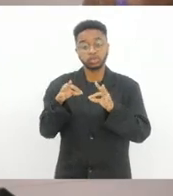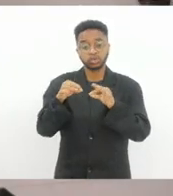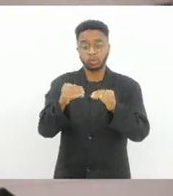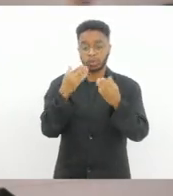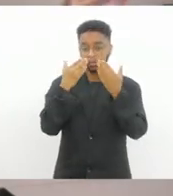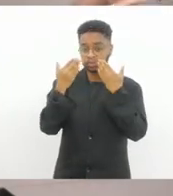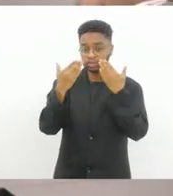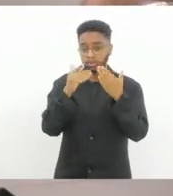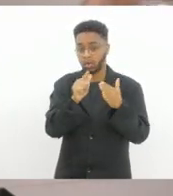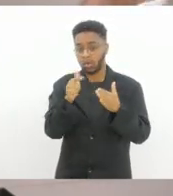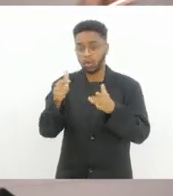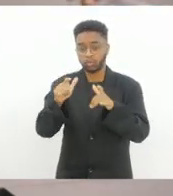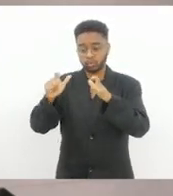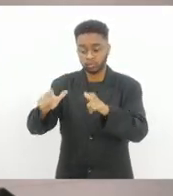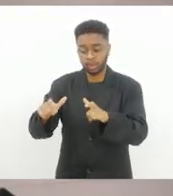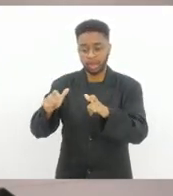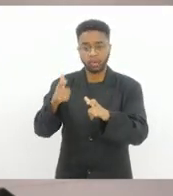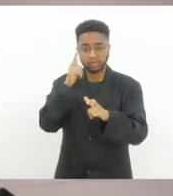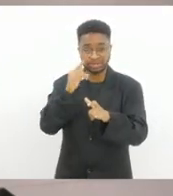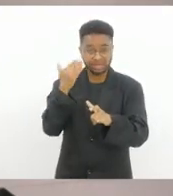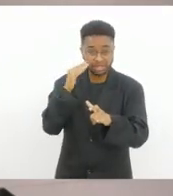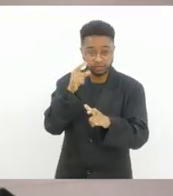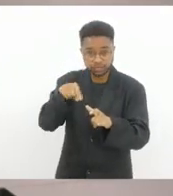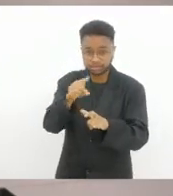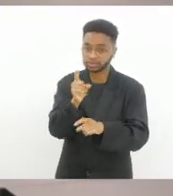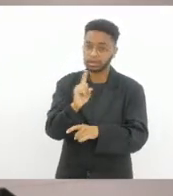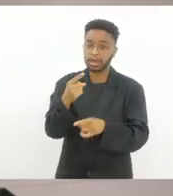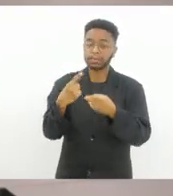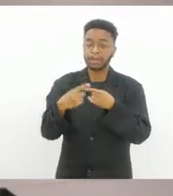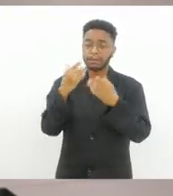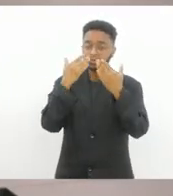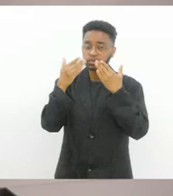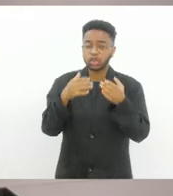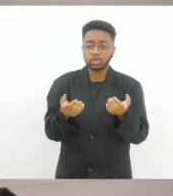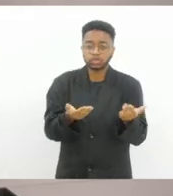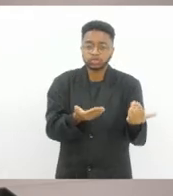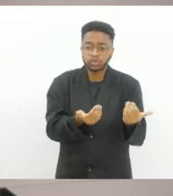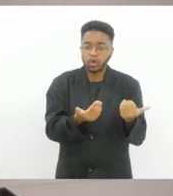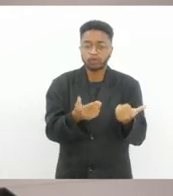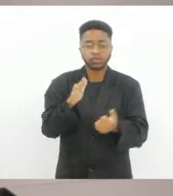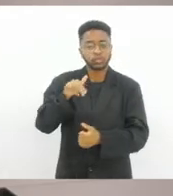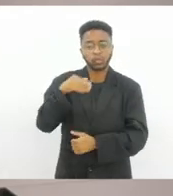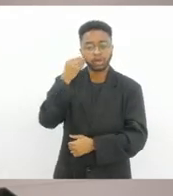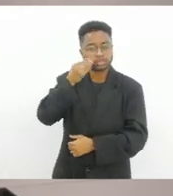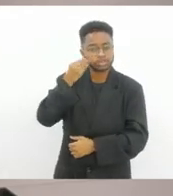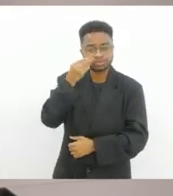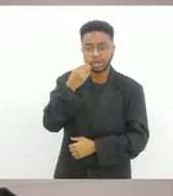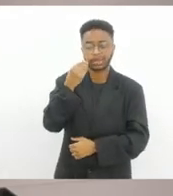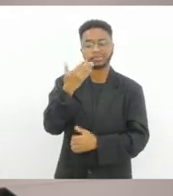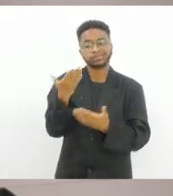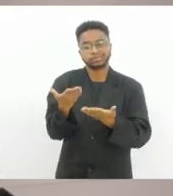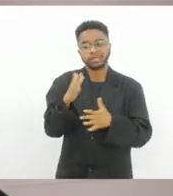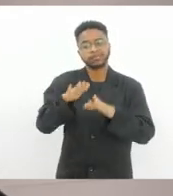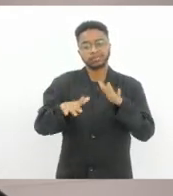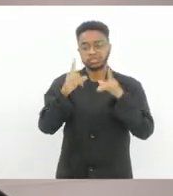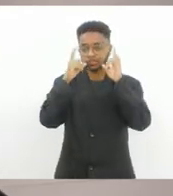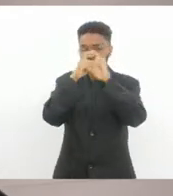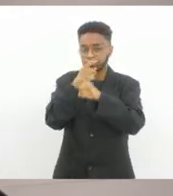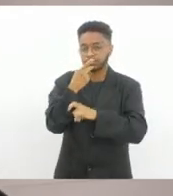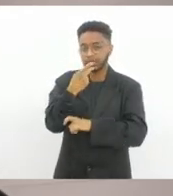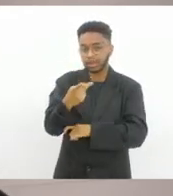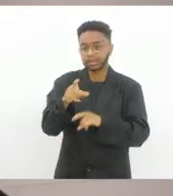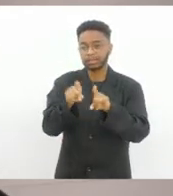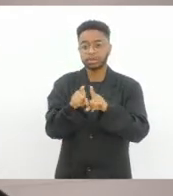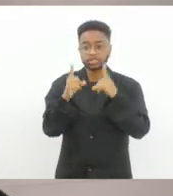de outro equipamento te entendem. Me deram uma psicóloga novinha, que nunca passou por isso. E é difícil falar. E é difícil